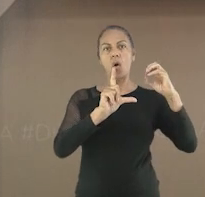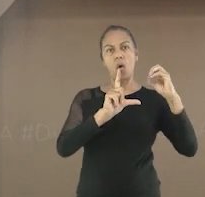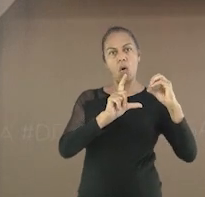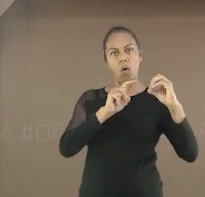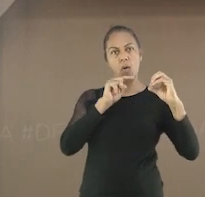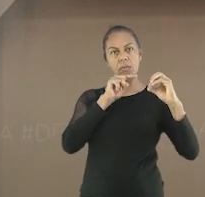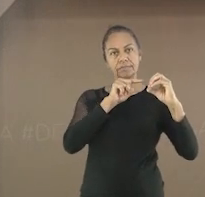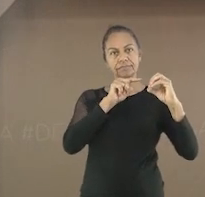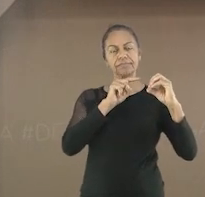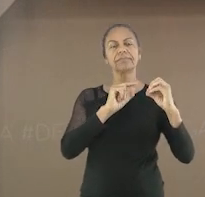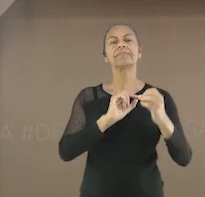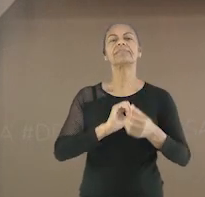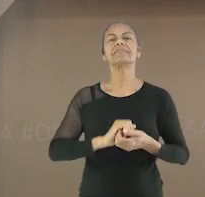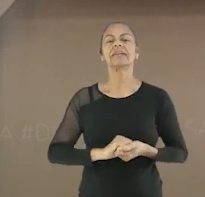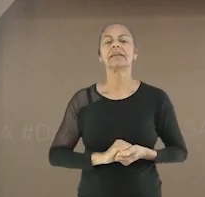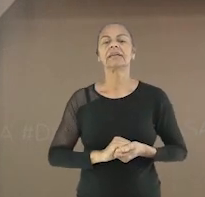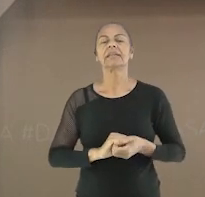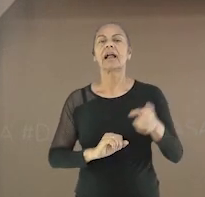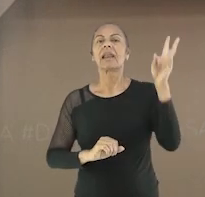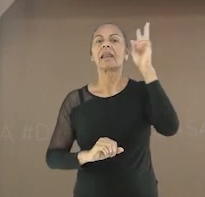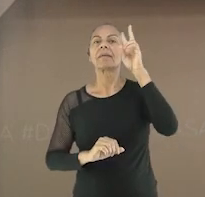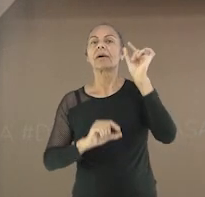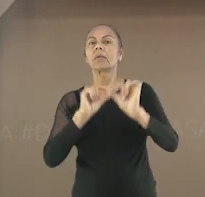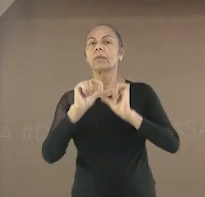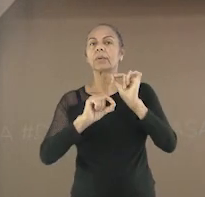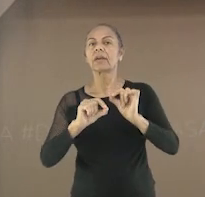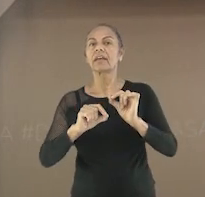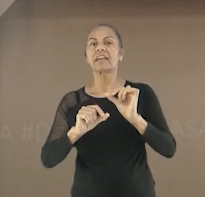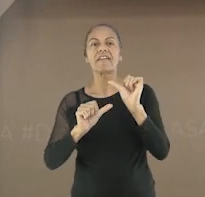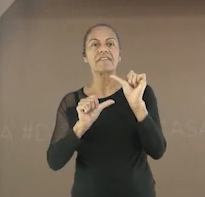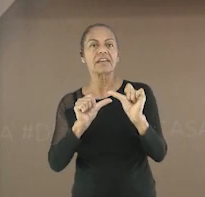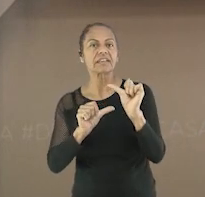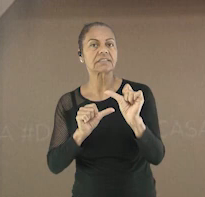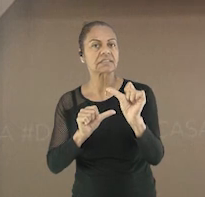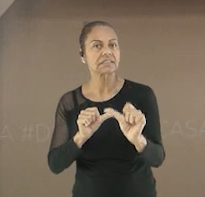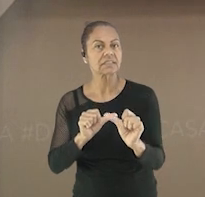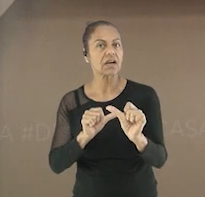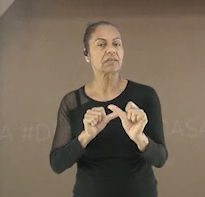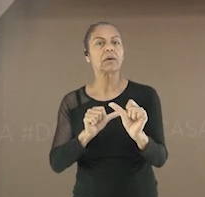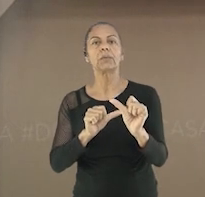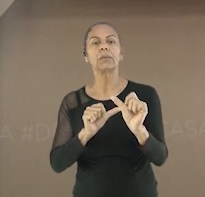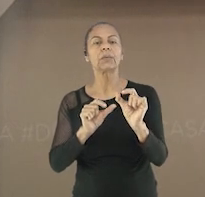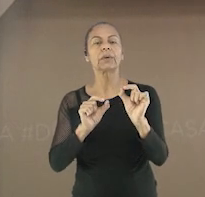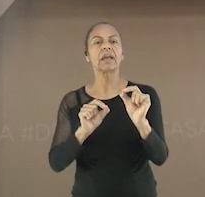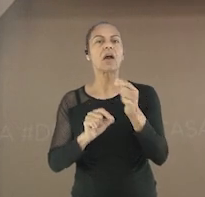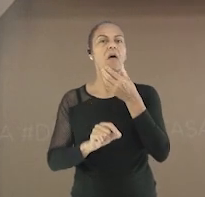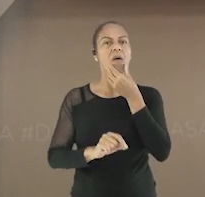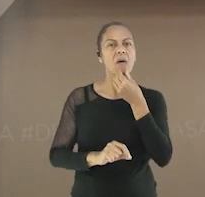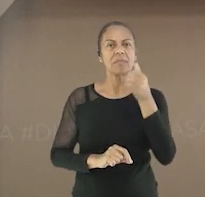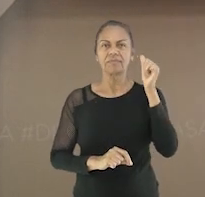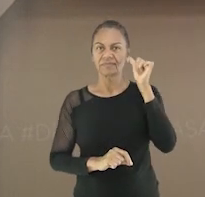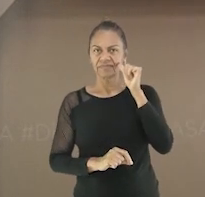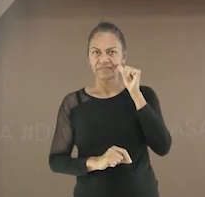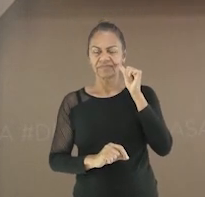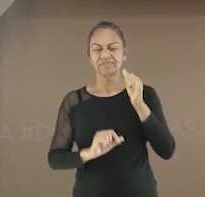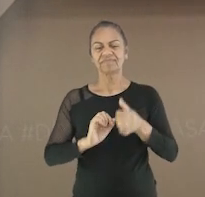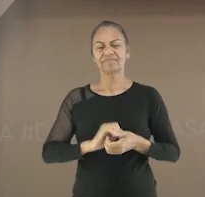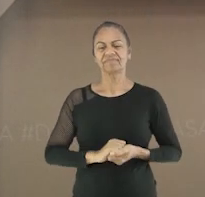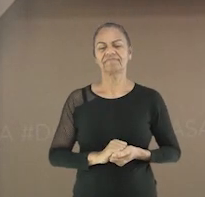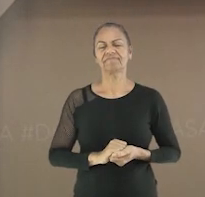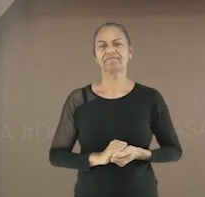só, cachorrinho. Lembrando, essa é uma flexão de gênero. A